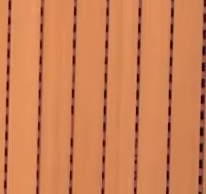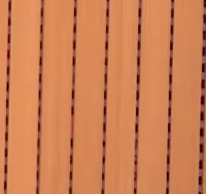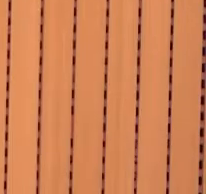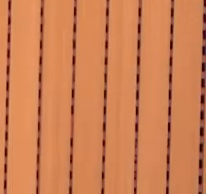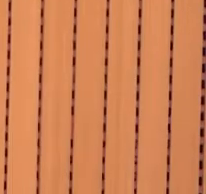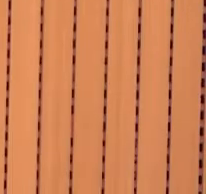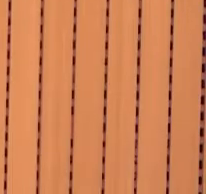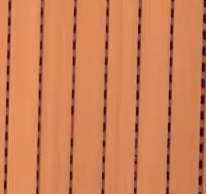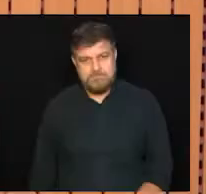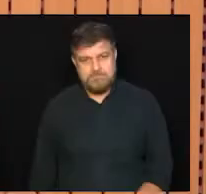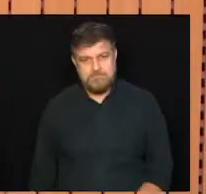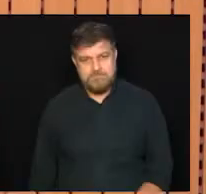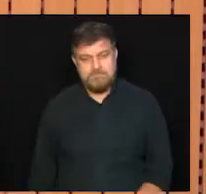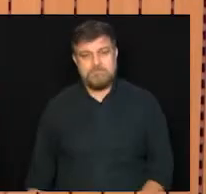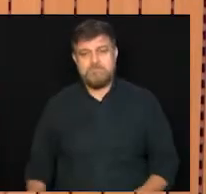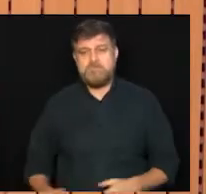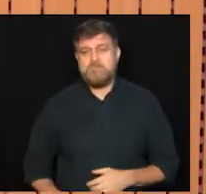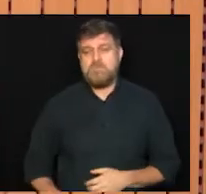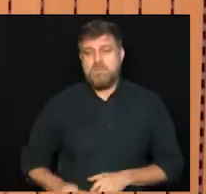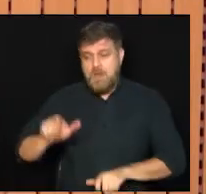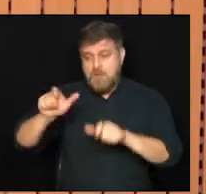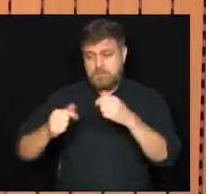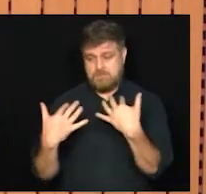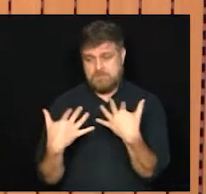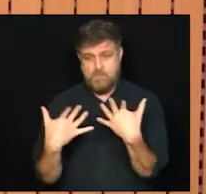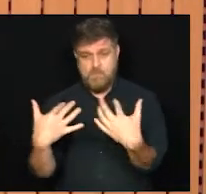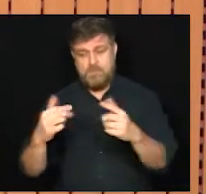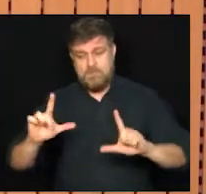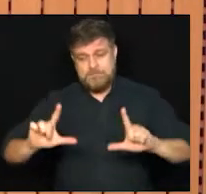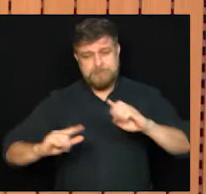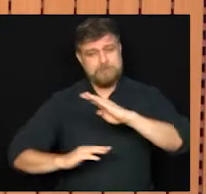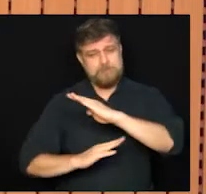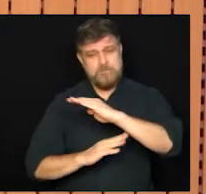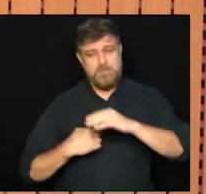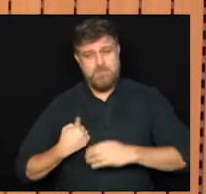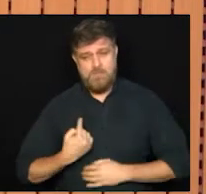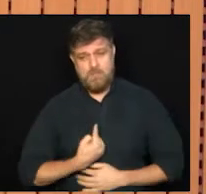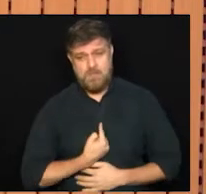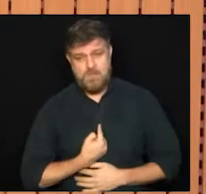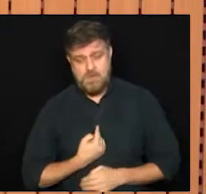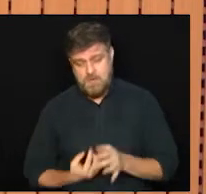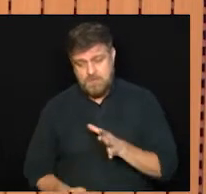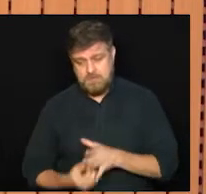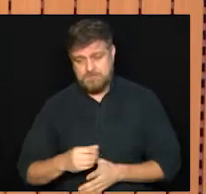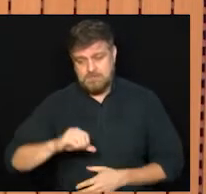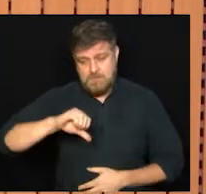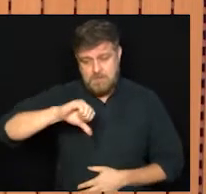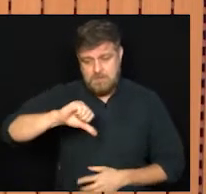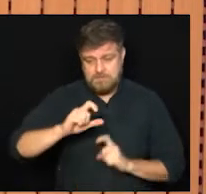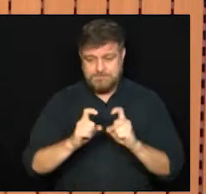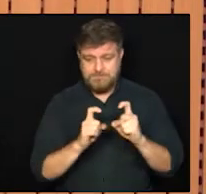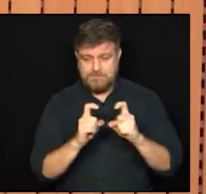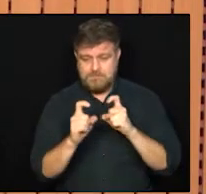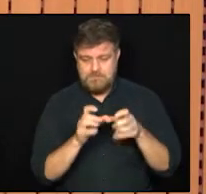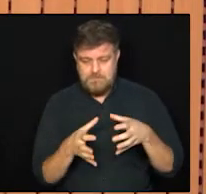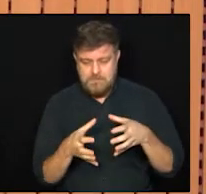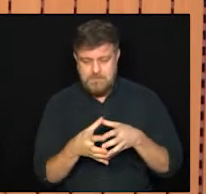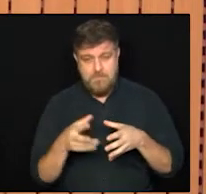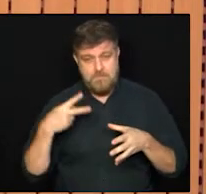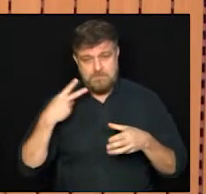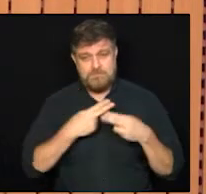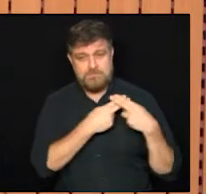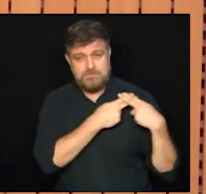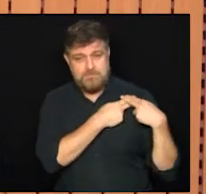Obrigado, vereador Cecílio. Para quem está nos acompanhando pela TV Câmara, nós estamos realizando a 9ª reunião da Comissão Especial